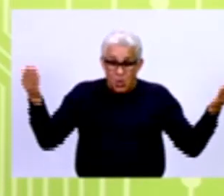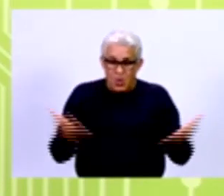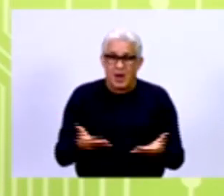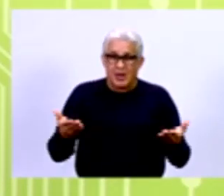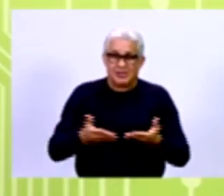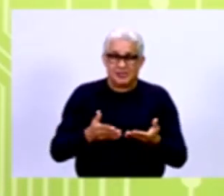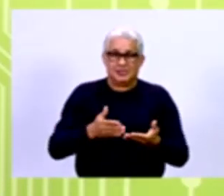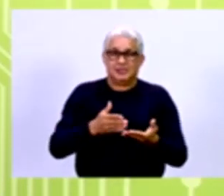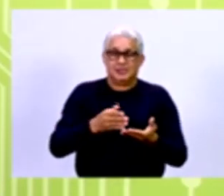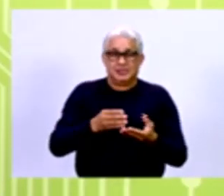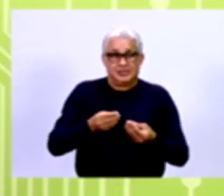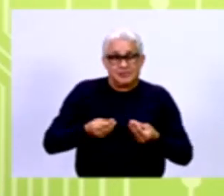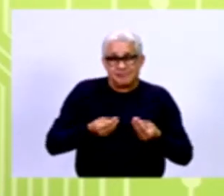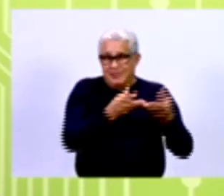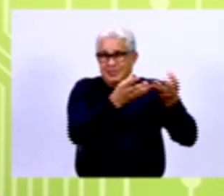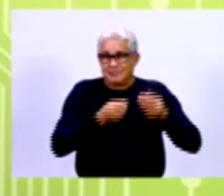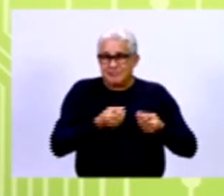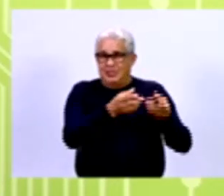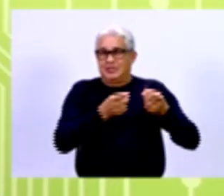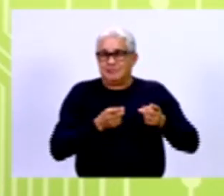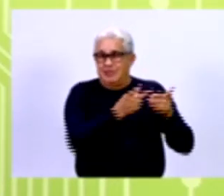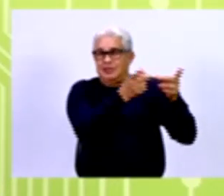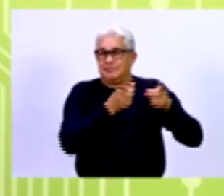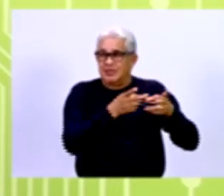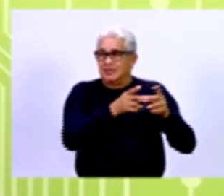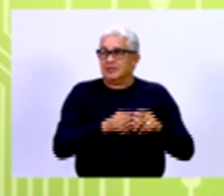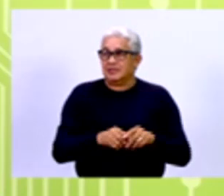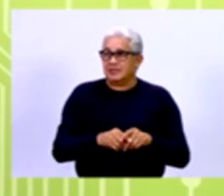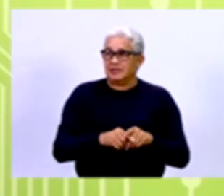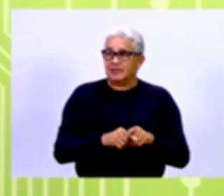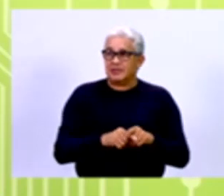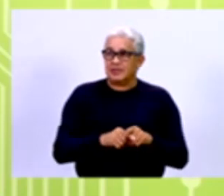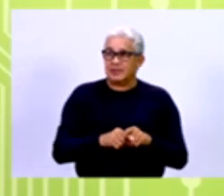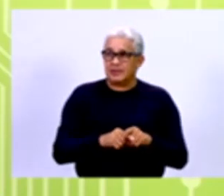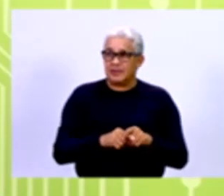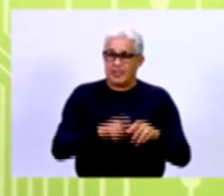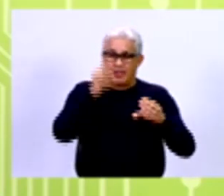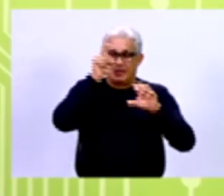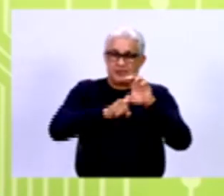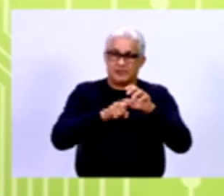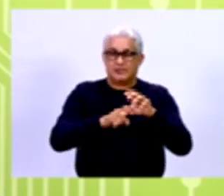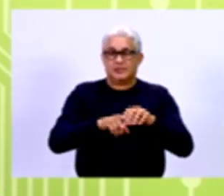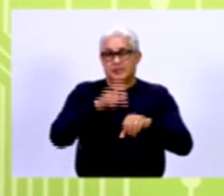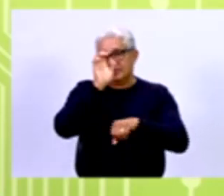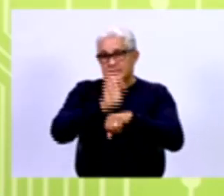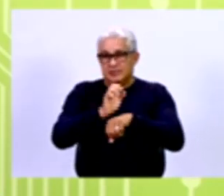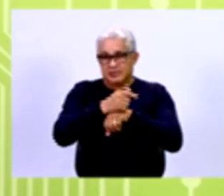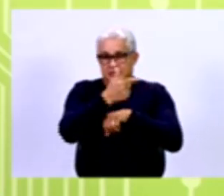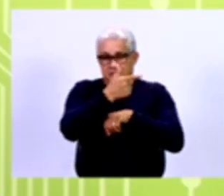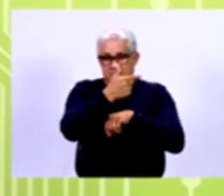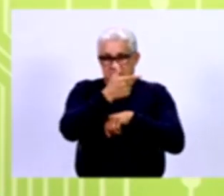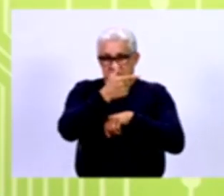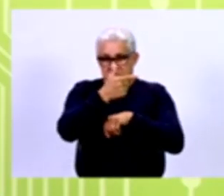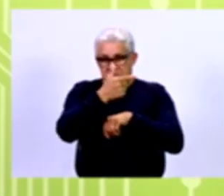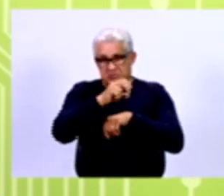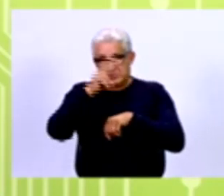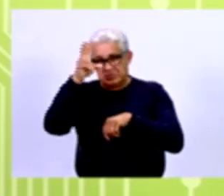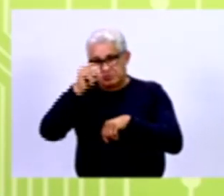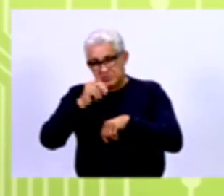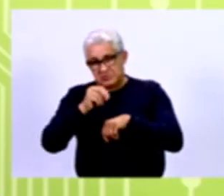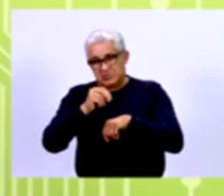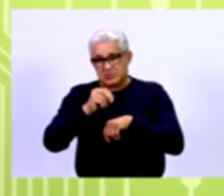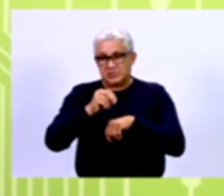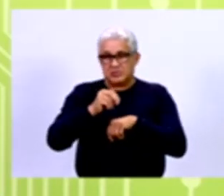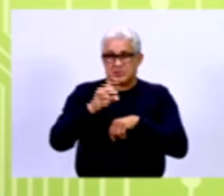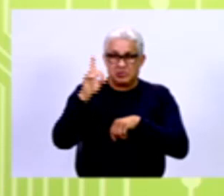período. Então, a nossa dívida externa, que era em torno ficava em torno de 200 e 300 e 250 bilhões